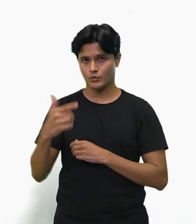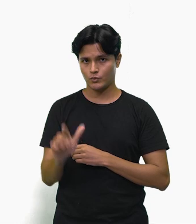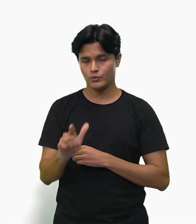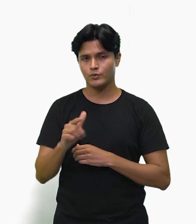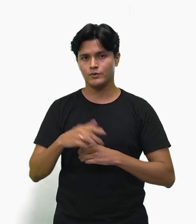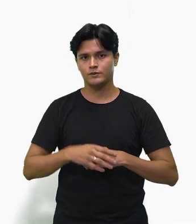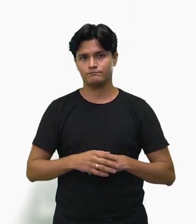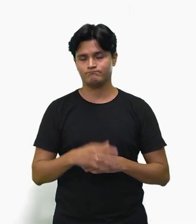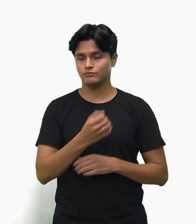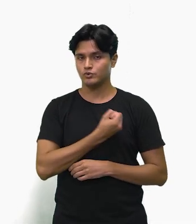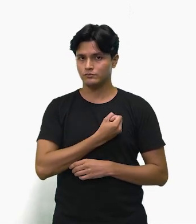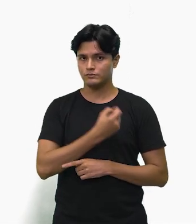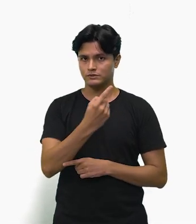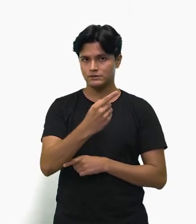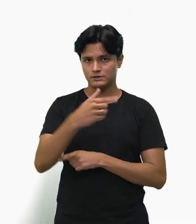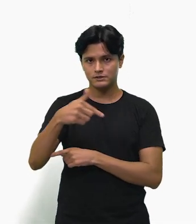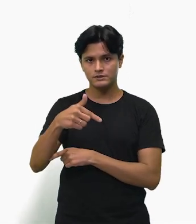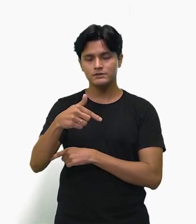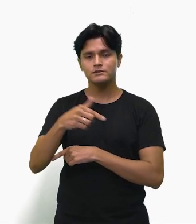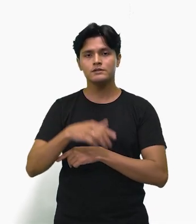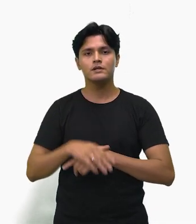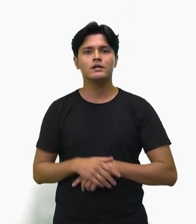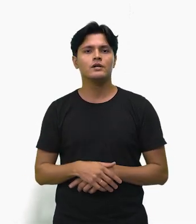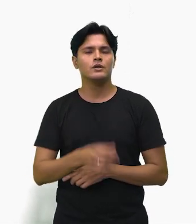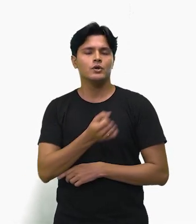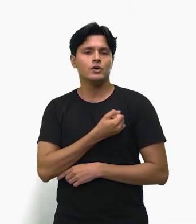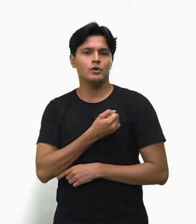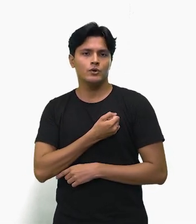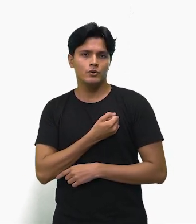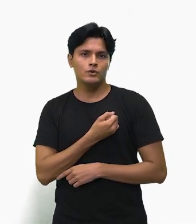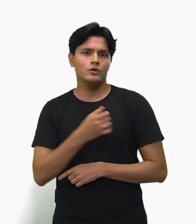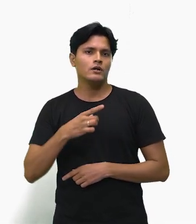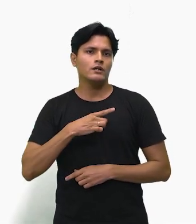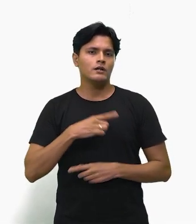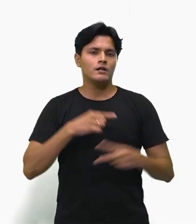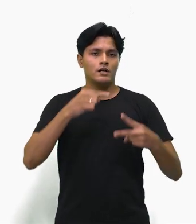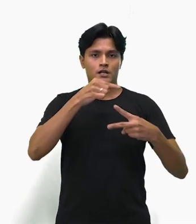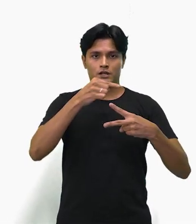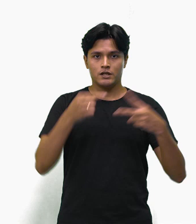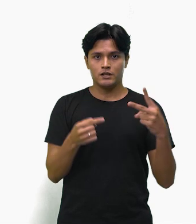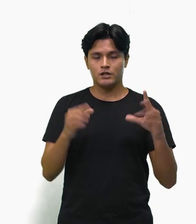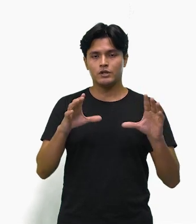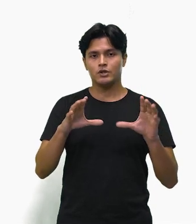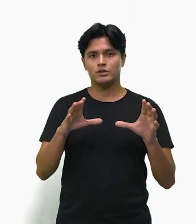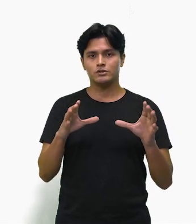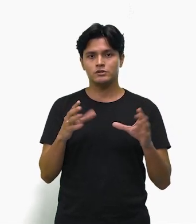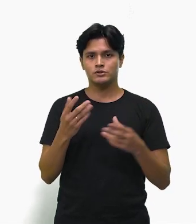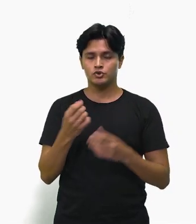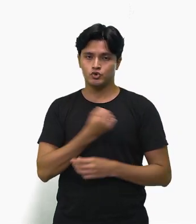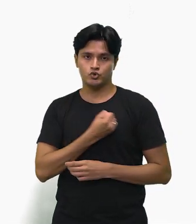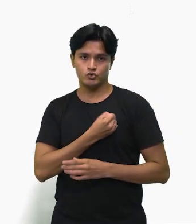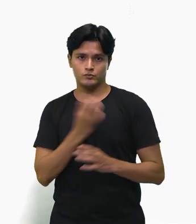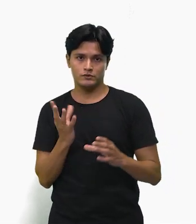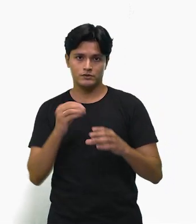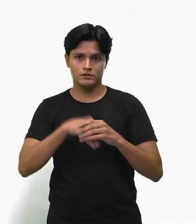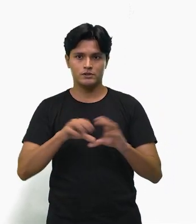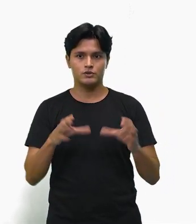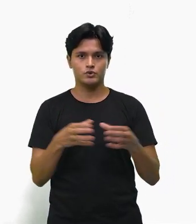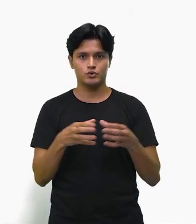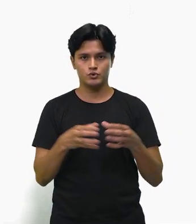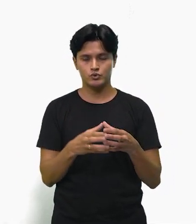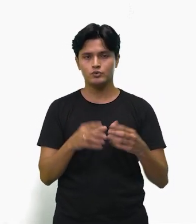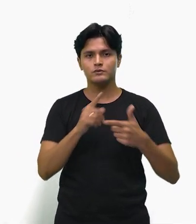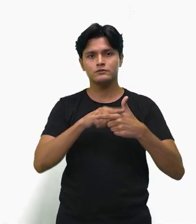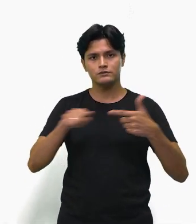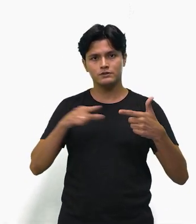lá com 17 é que o número, quando ele tem dois divisores, quando é o 1 e o próprio número,